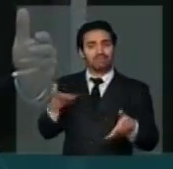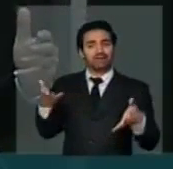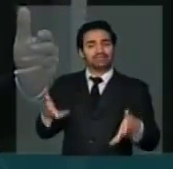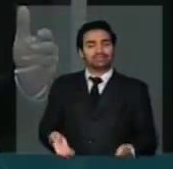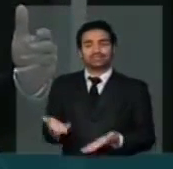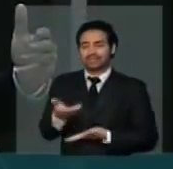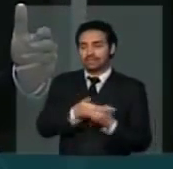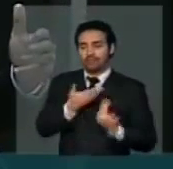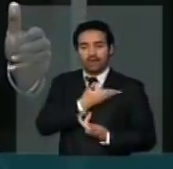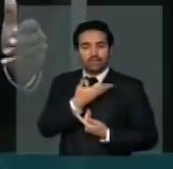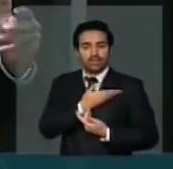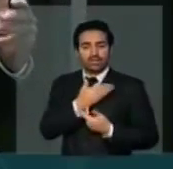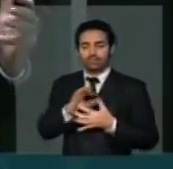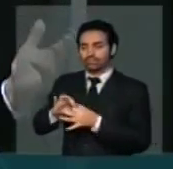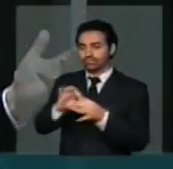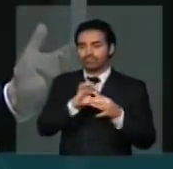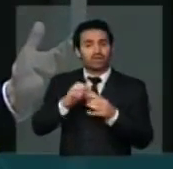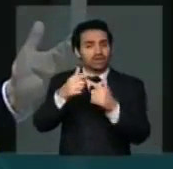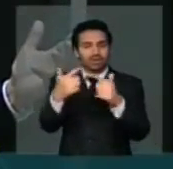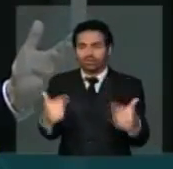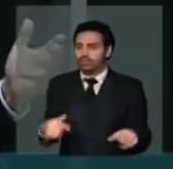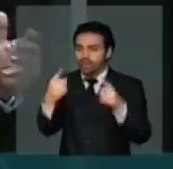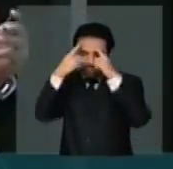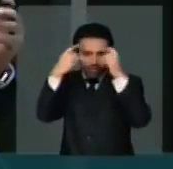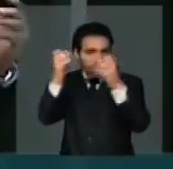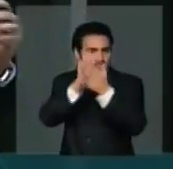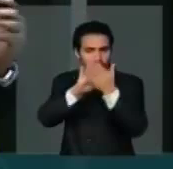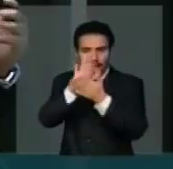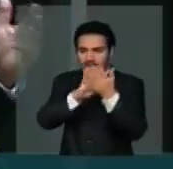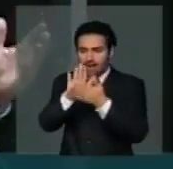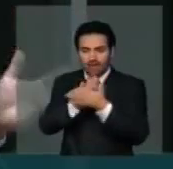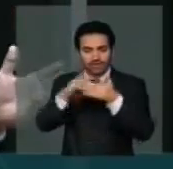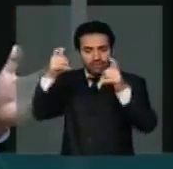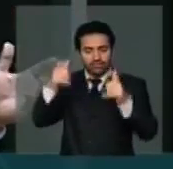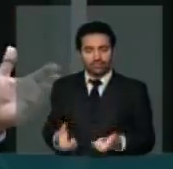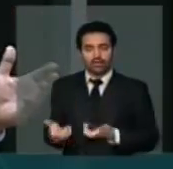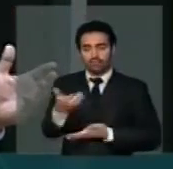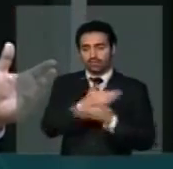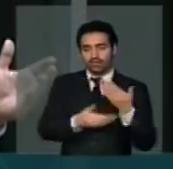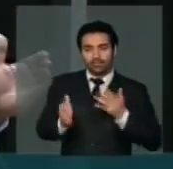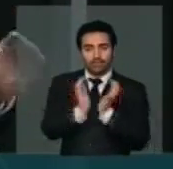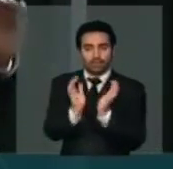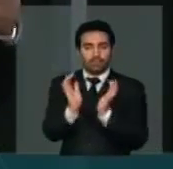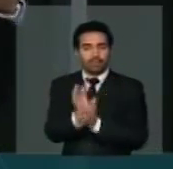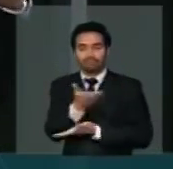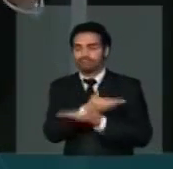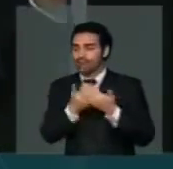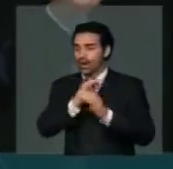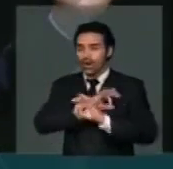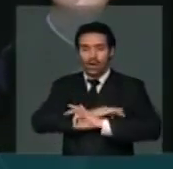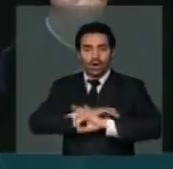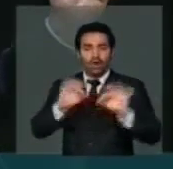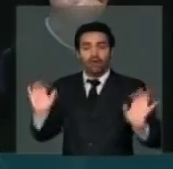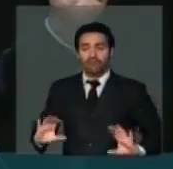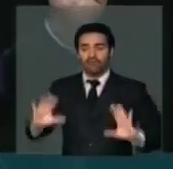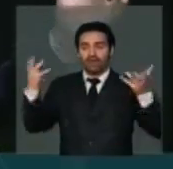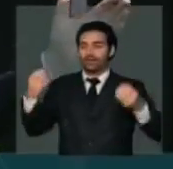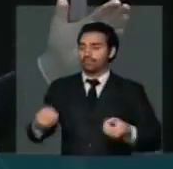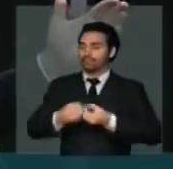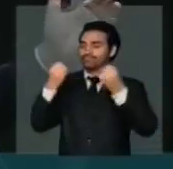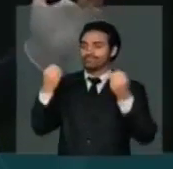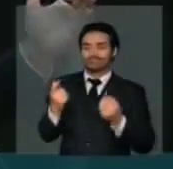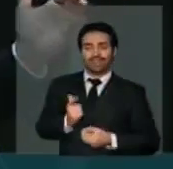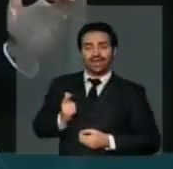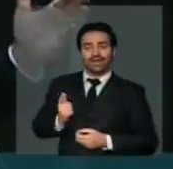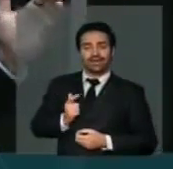harmonia, sem violência, num ambiente de confraternização. É a dimensão cultural que